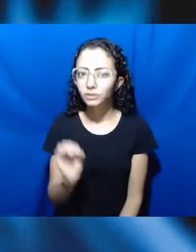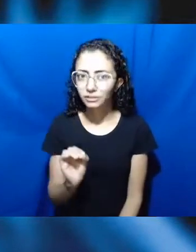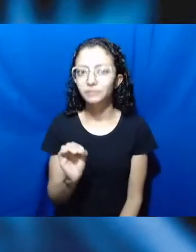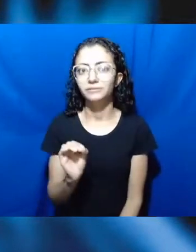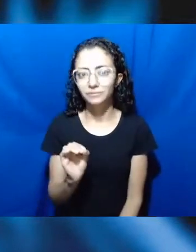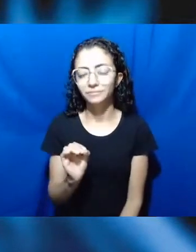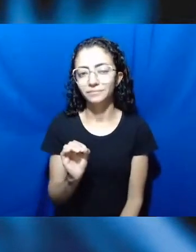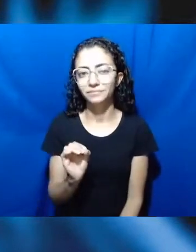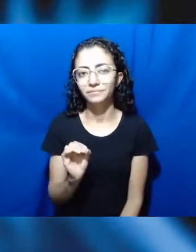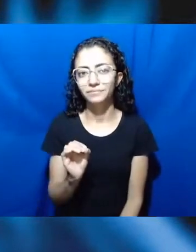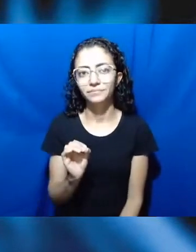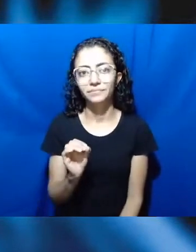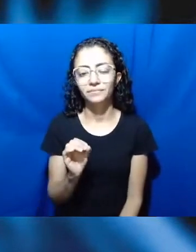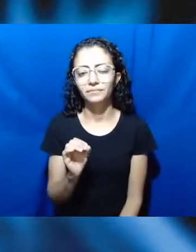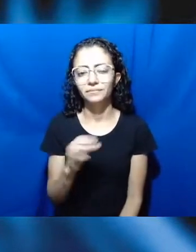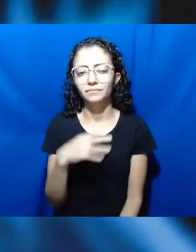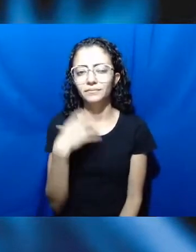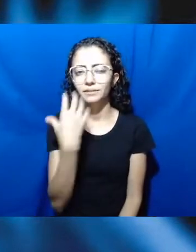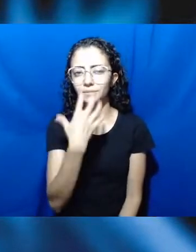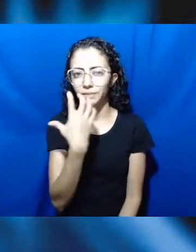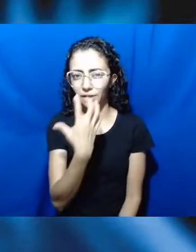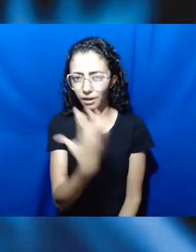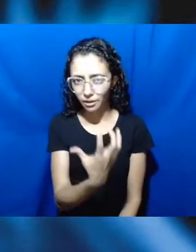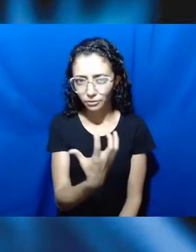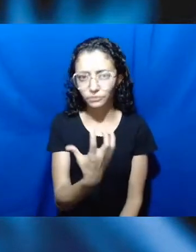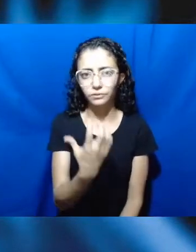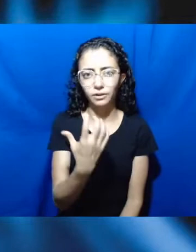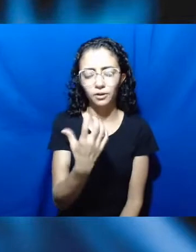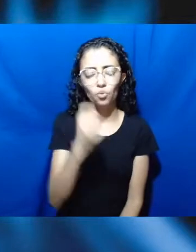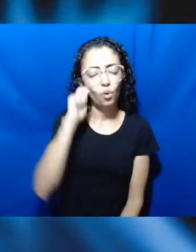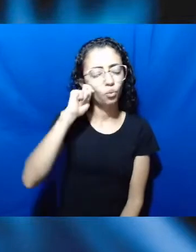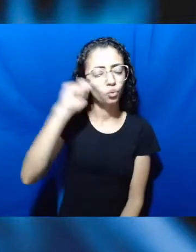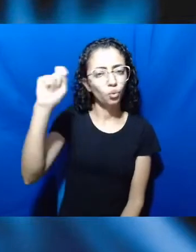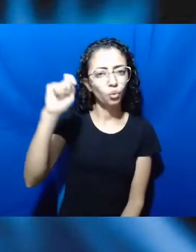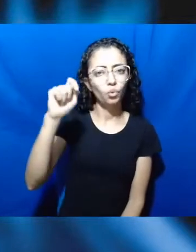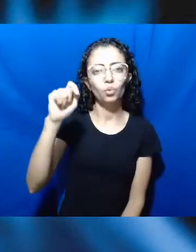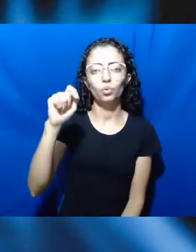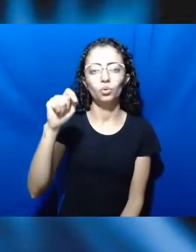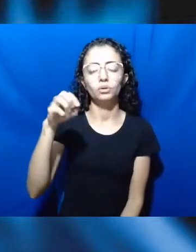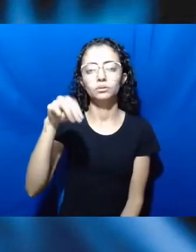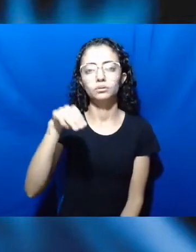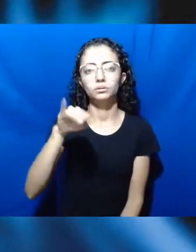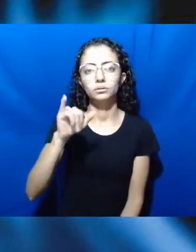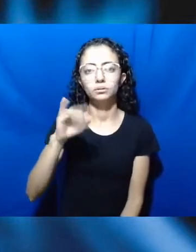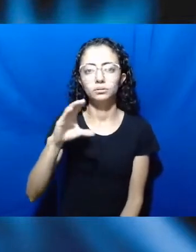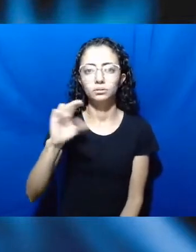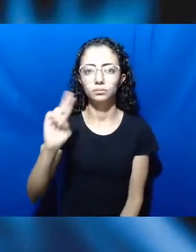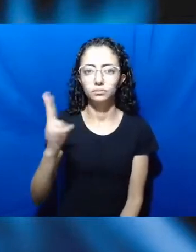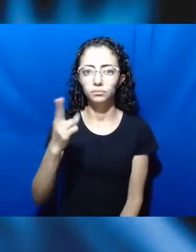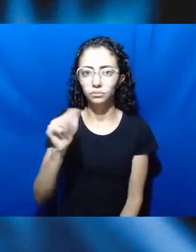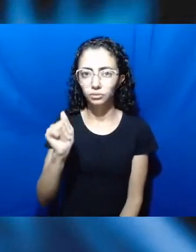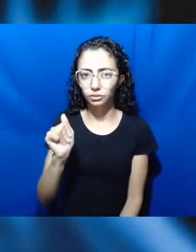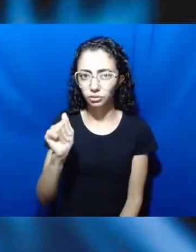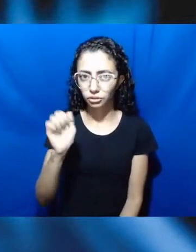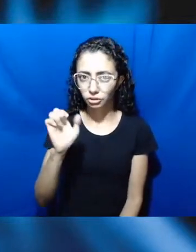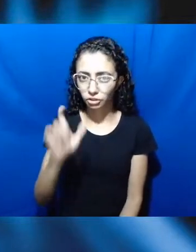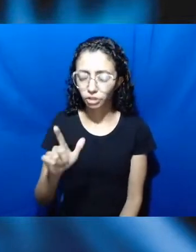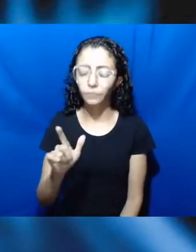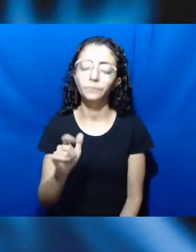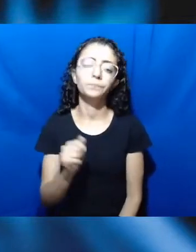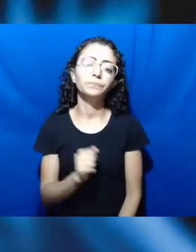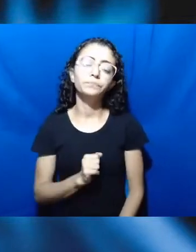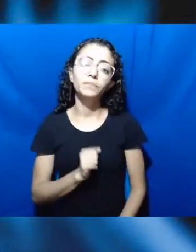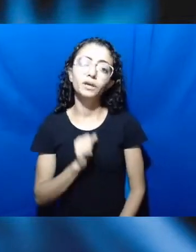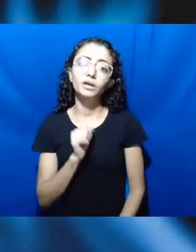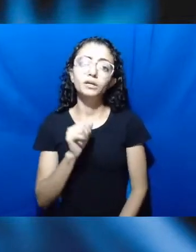Michel Foucault, né? E o Ronald traz o candomblé, que é uma religião de